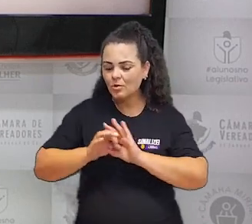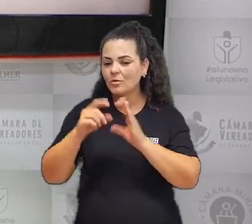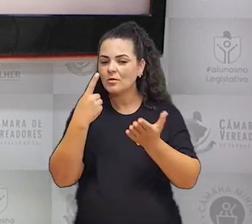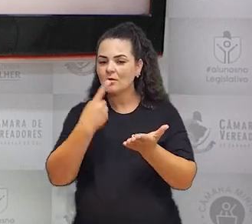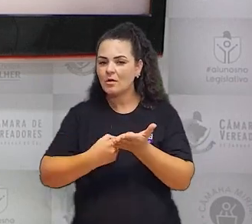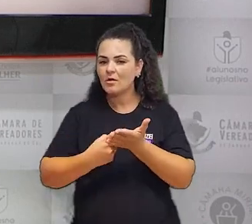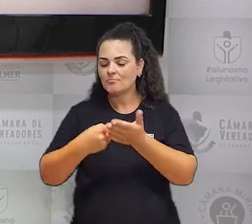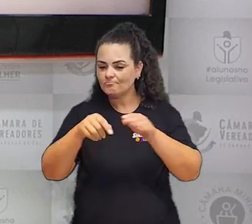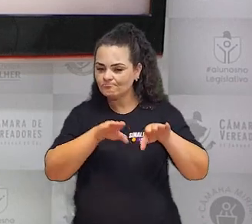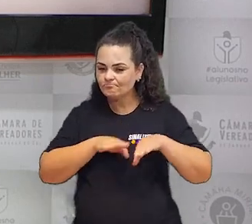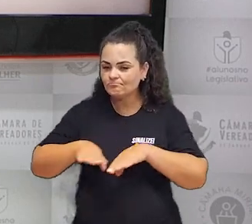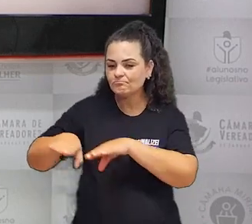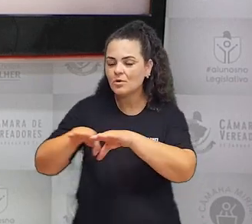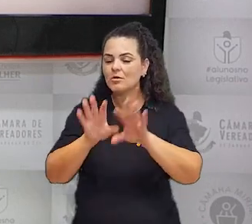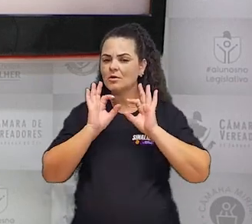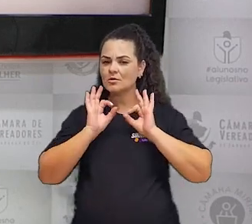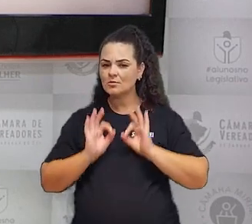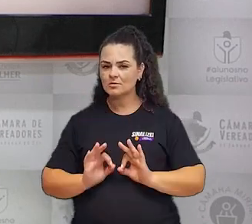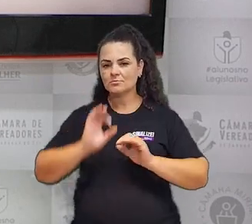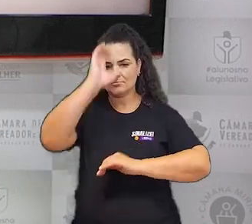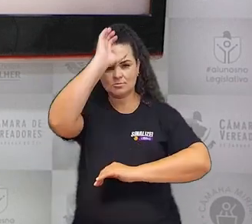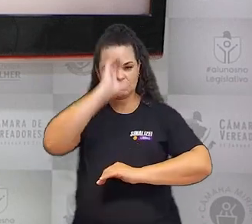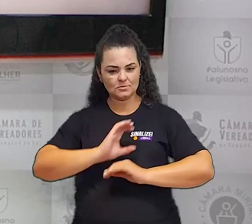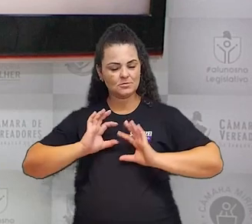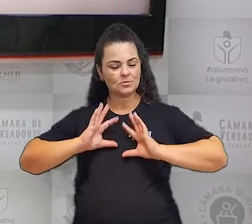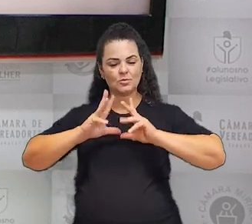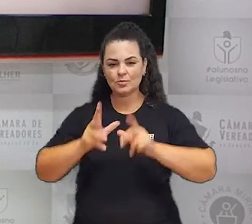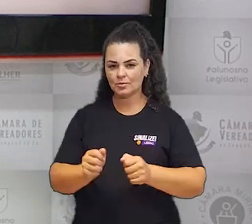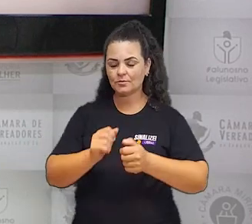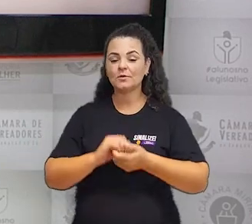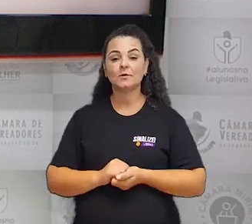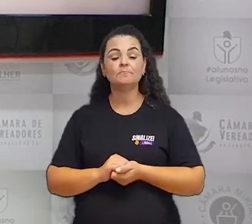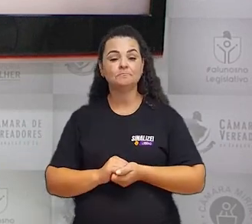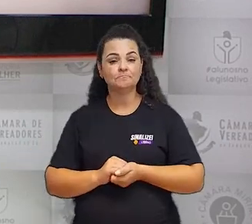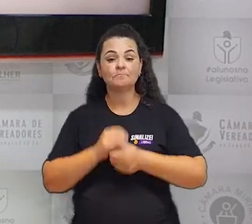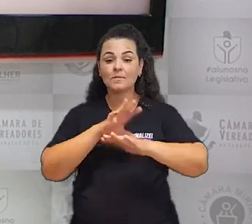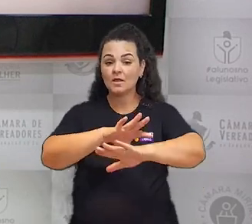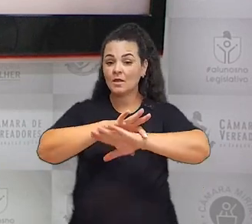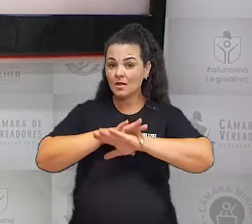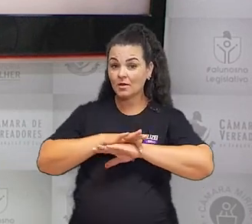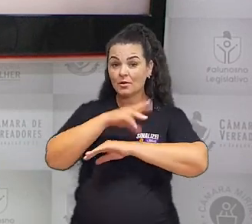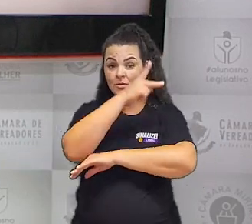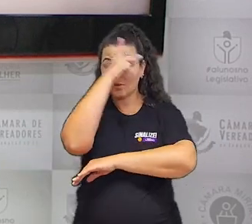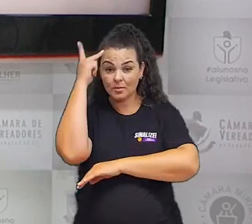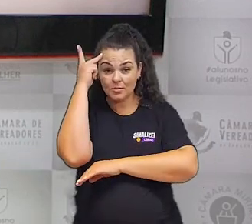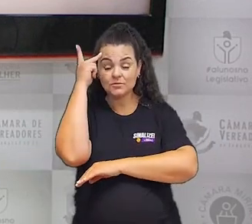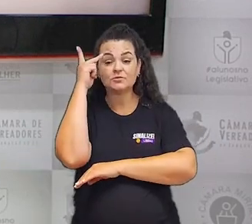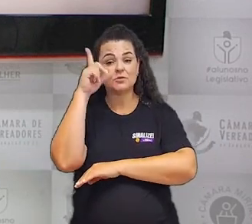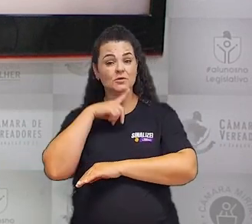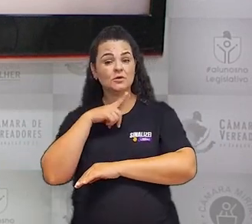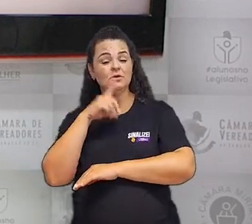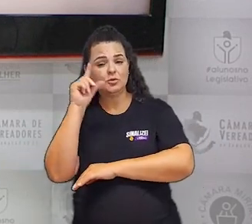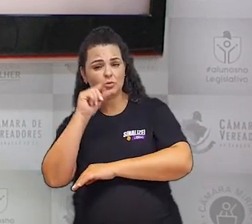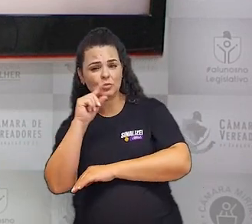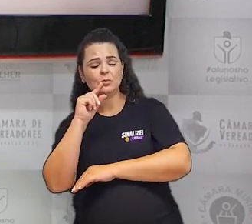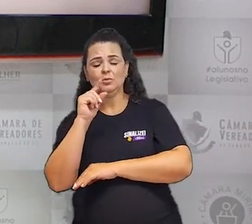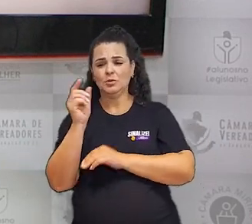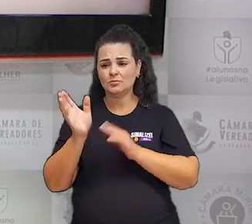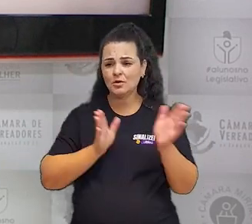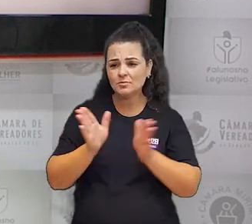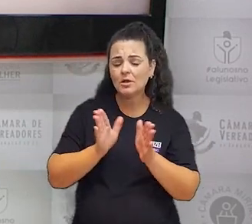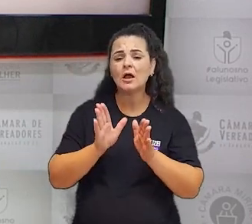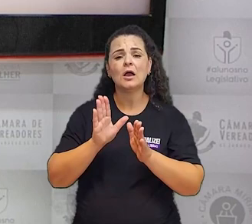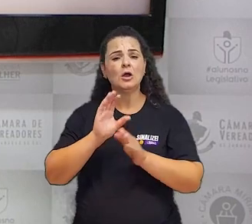compromisso com a Equidade e a dignidade de todos os cidadãos assegurando que as pessoas com mobilidade